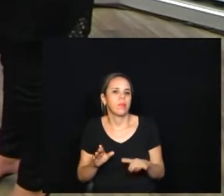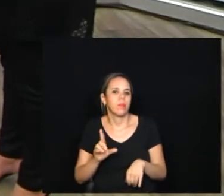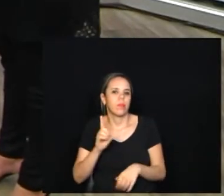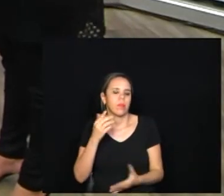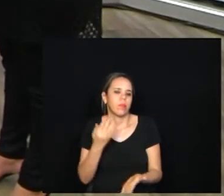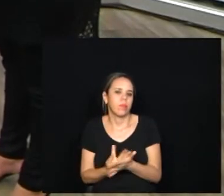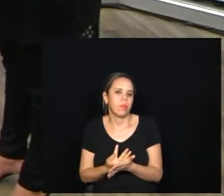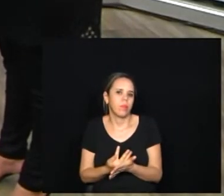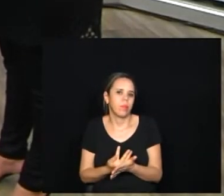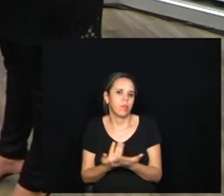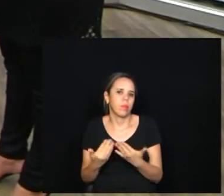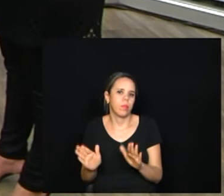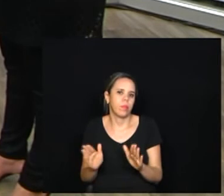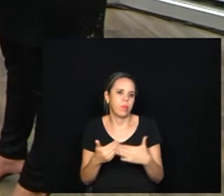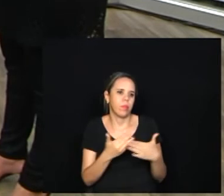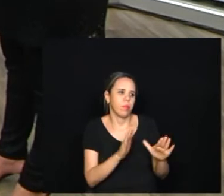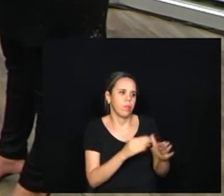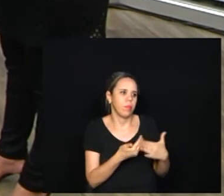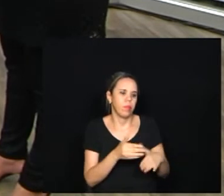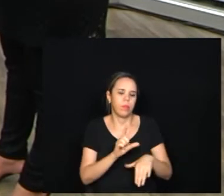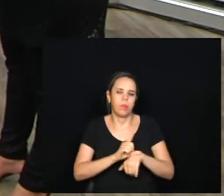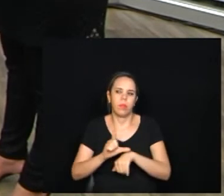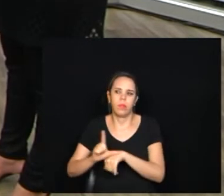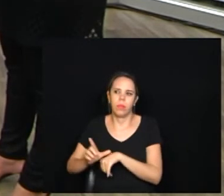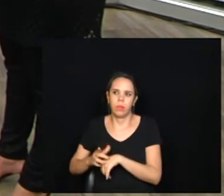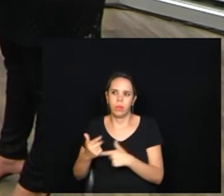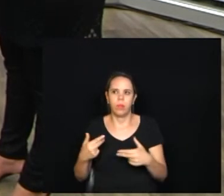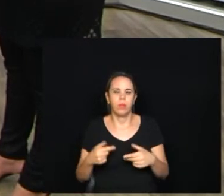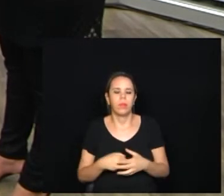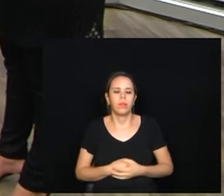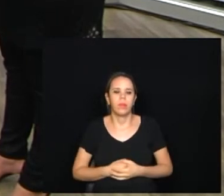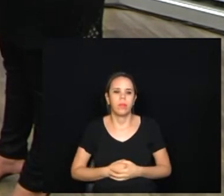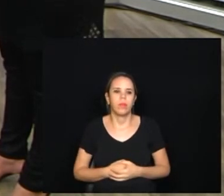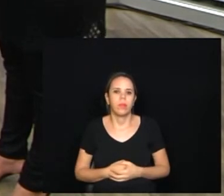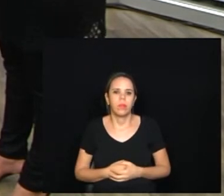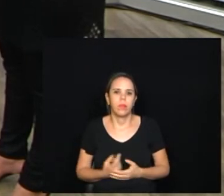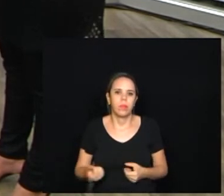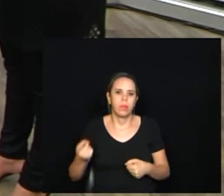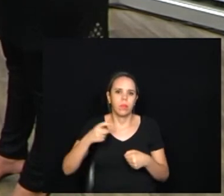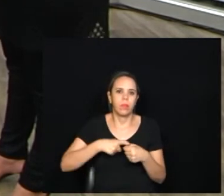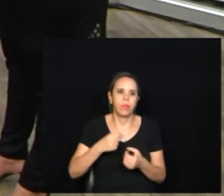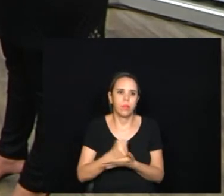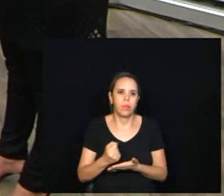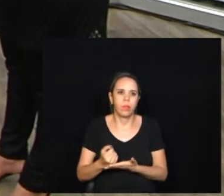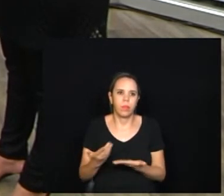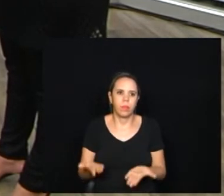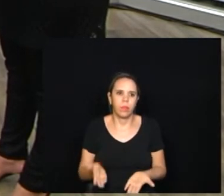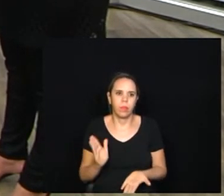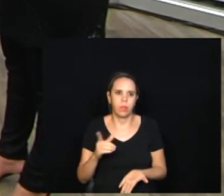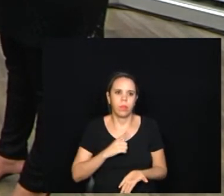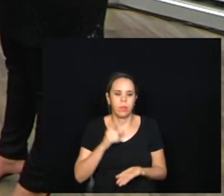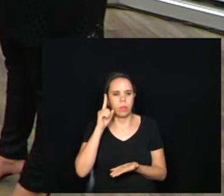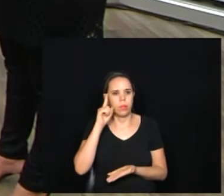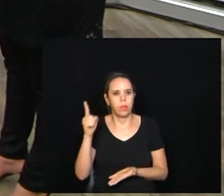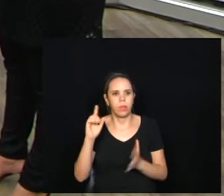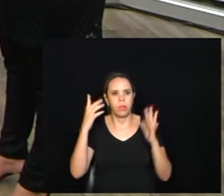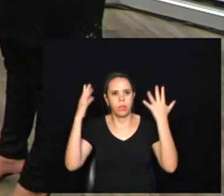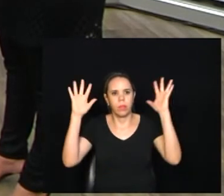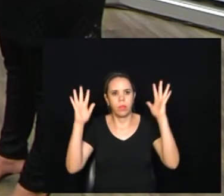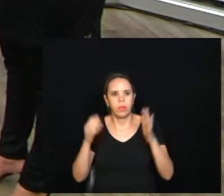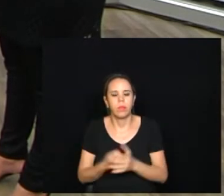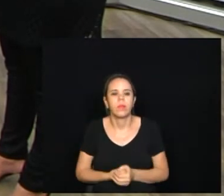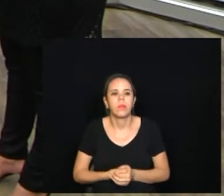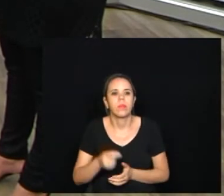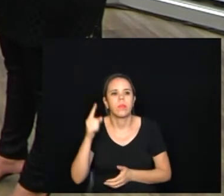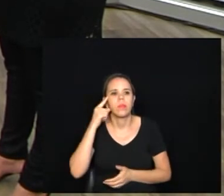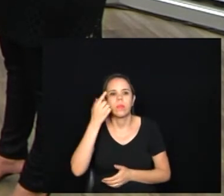nessa questão do abre e fecha do comércio, de outros estabelecimentos, volta a contratar. E já tem as datas comemorativas, né? O